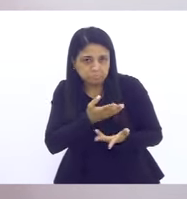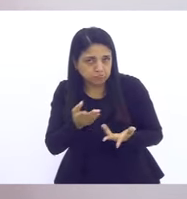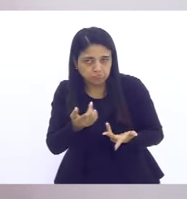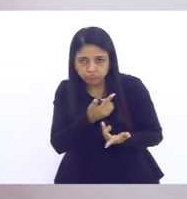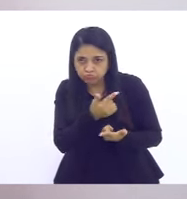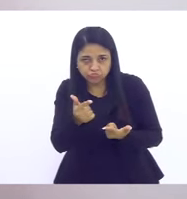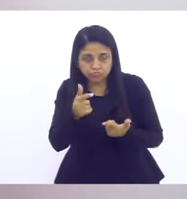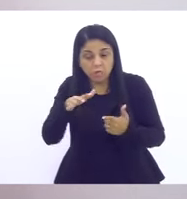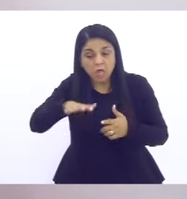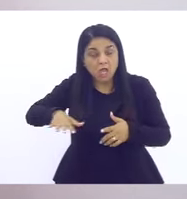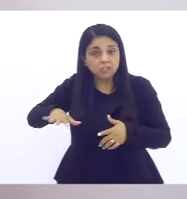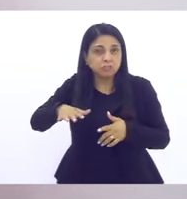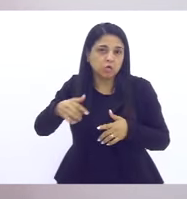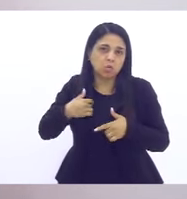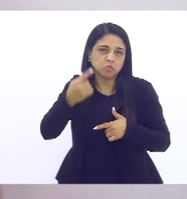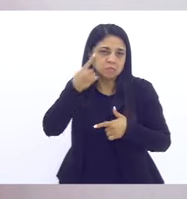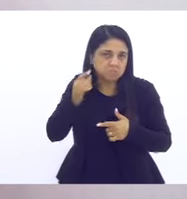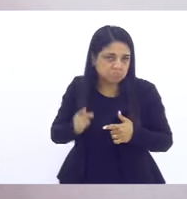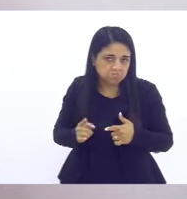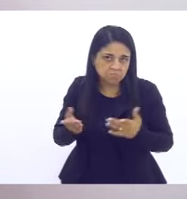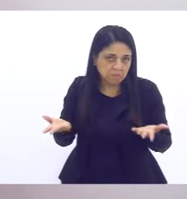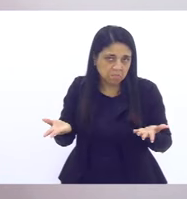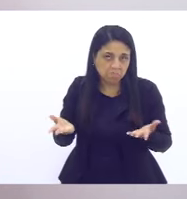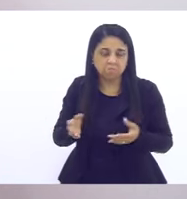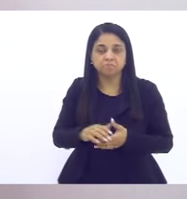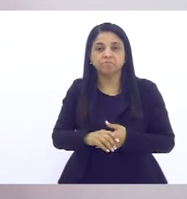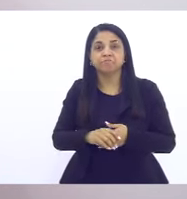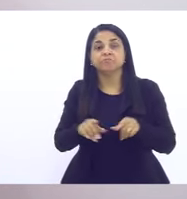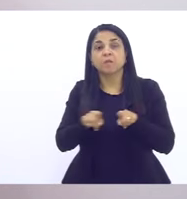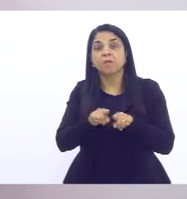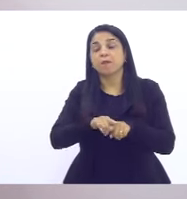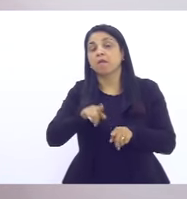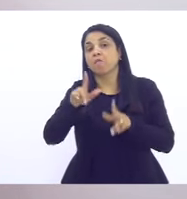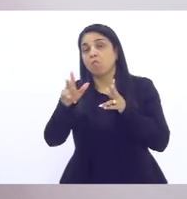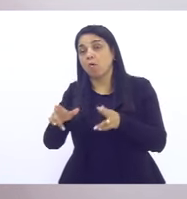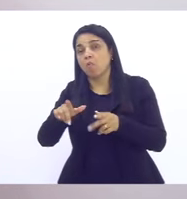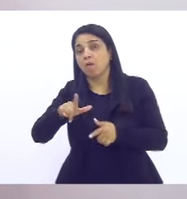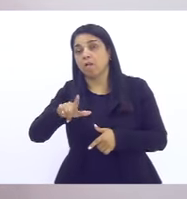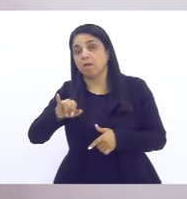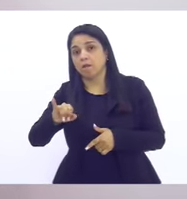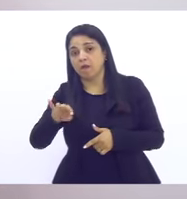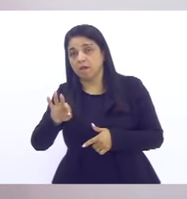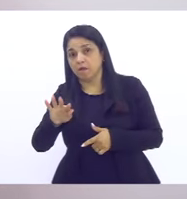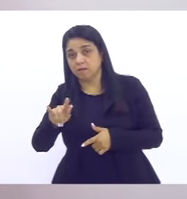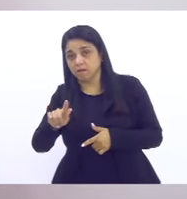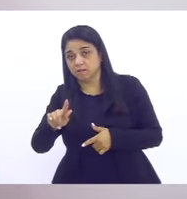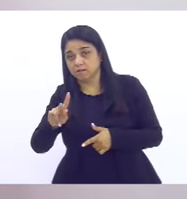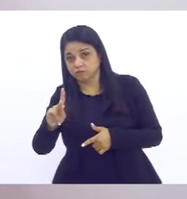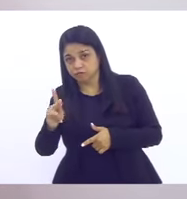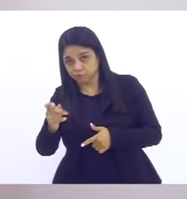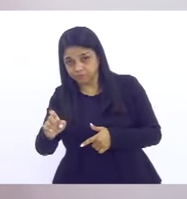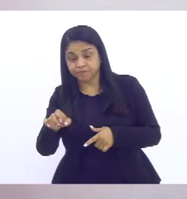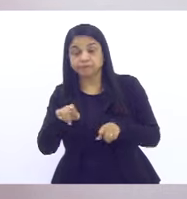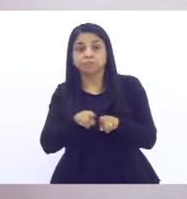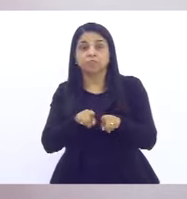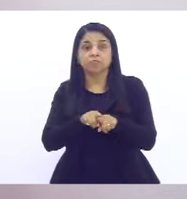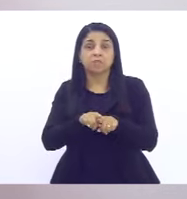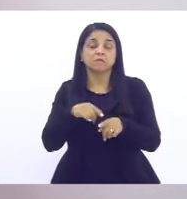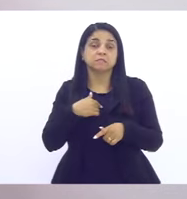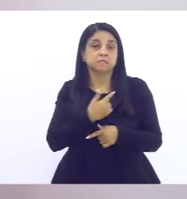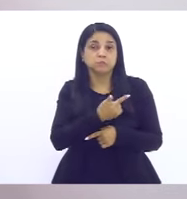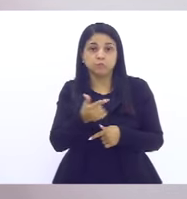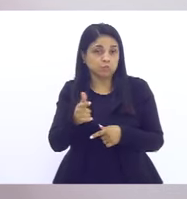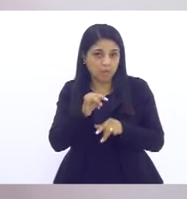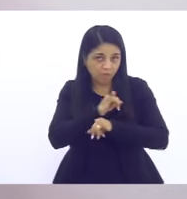região exata que foi, assim como a Light. Então, eu acho, não é, que se nesse momento eles não possuem